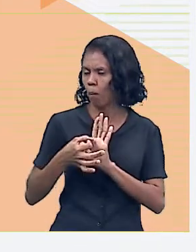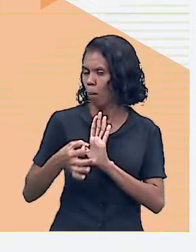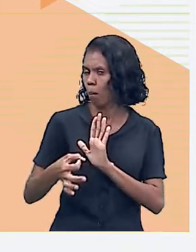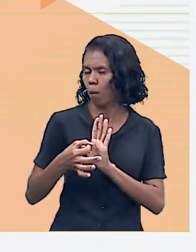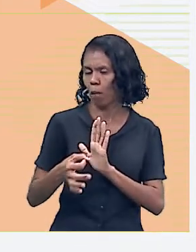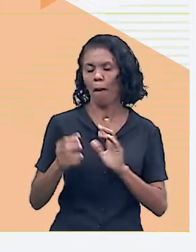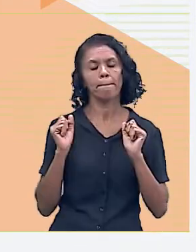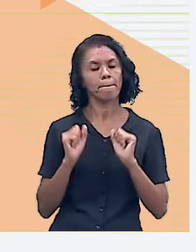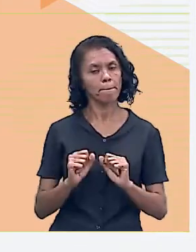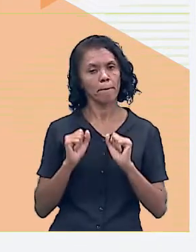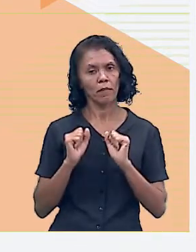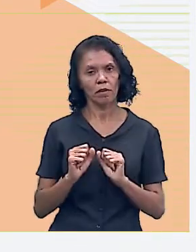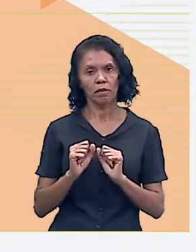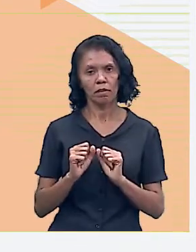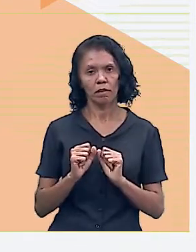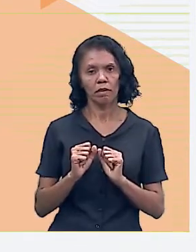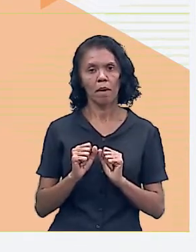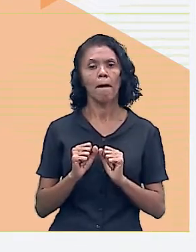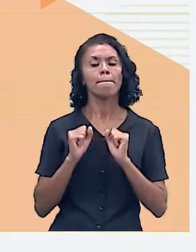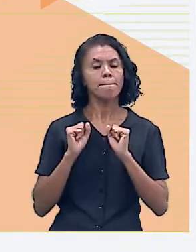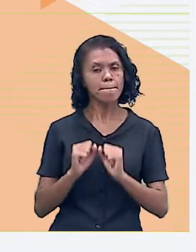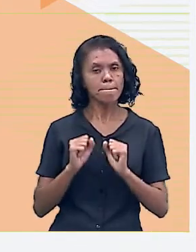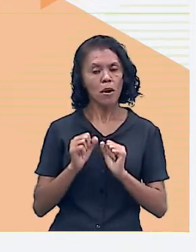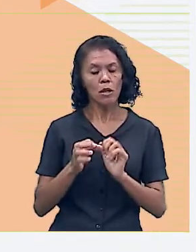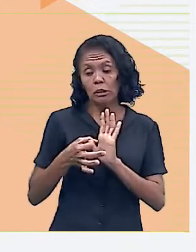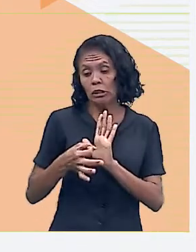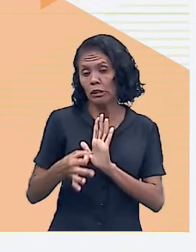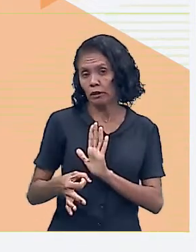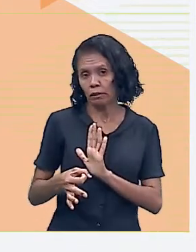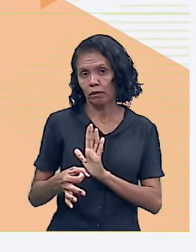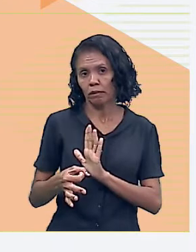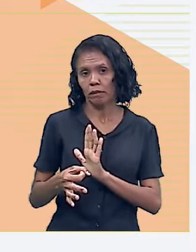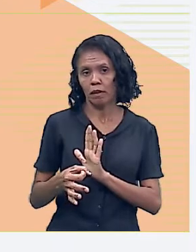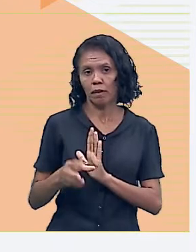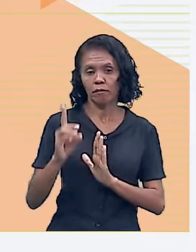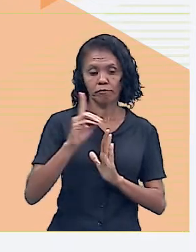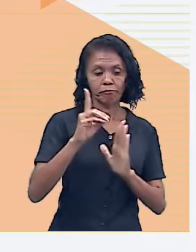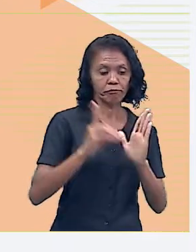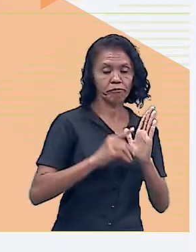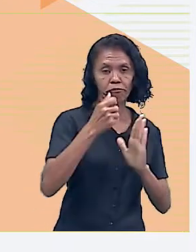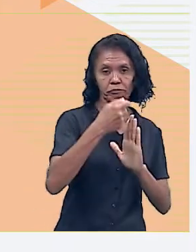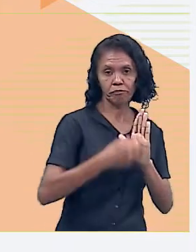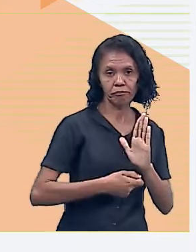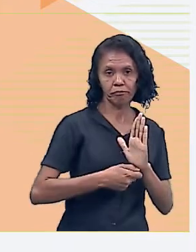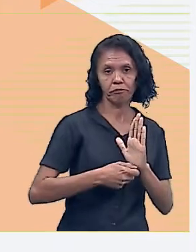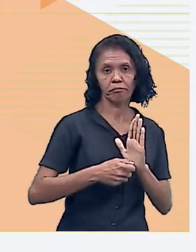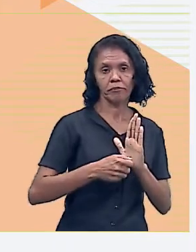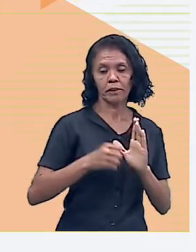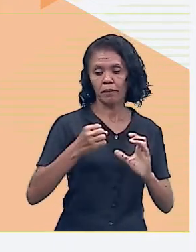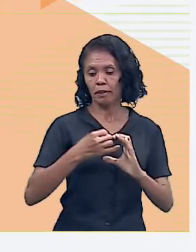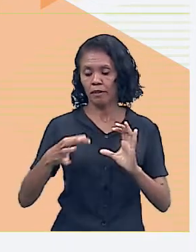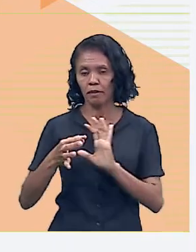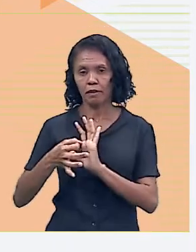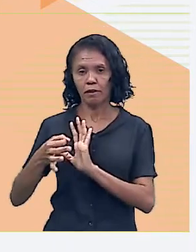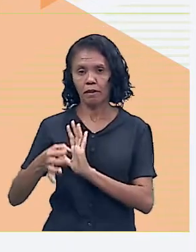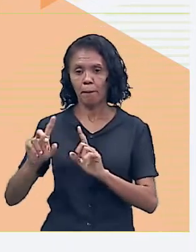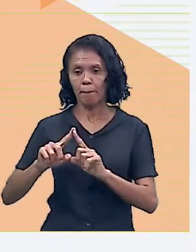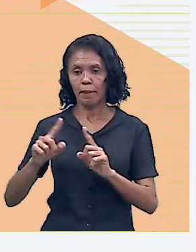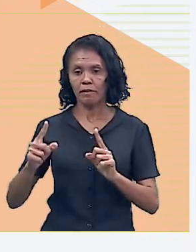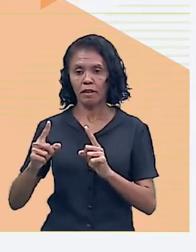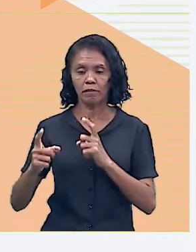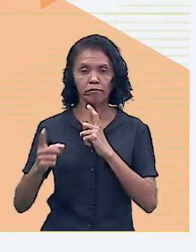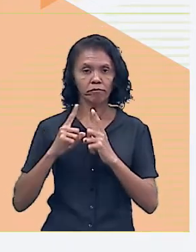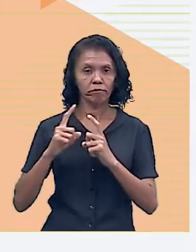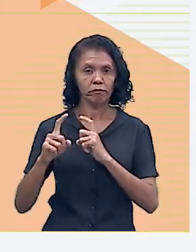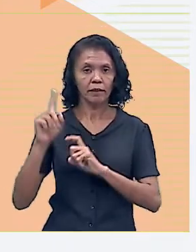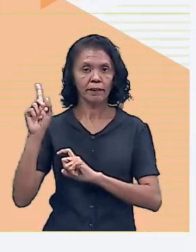eu inclusive você deve criticar a dissertação argumentativa ele tem esse caráter crítico certo até porque você vai argumentar a respeito